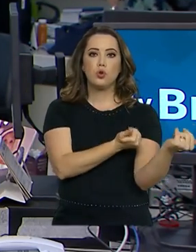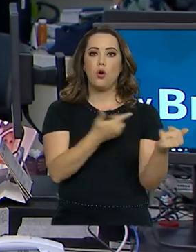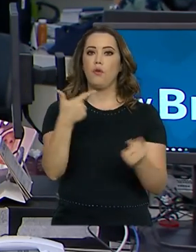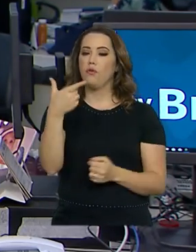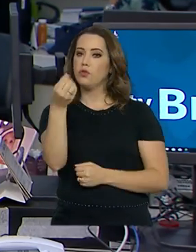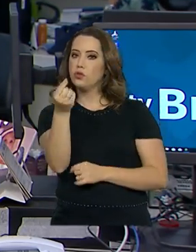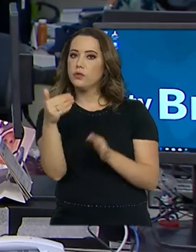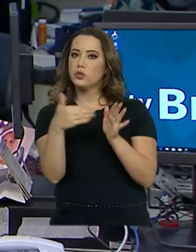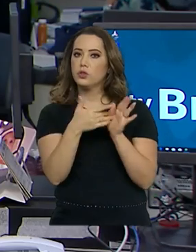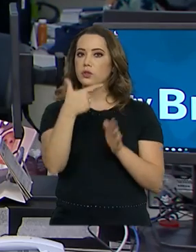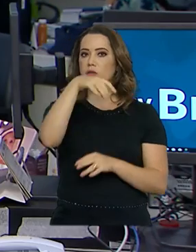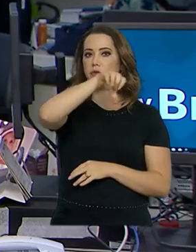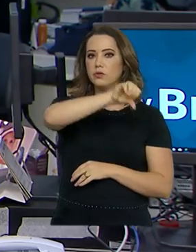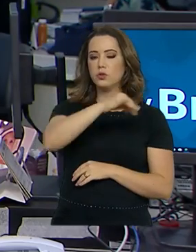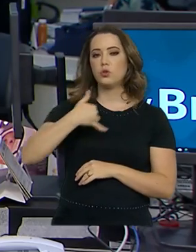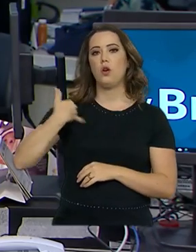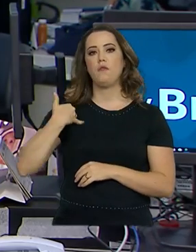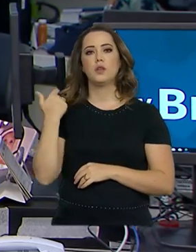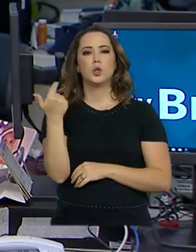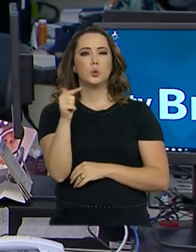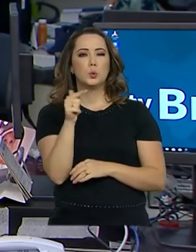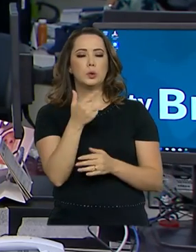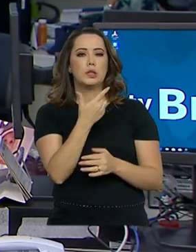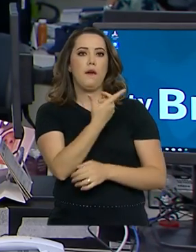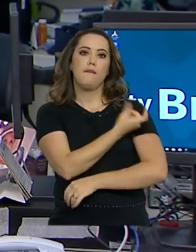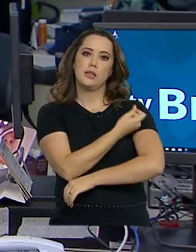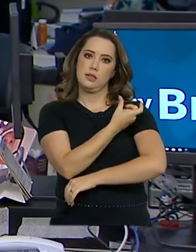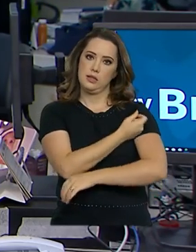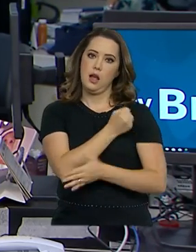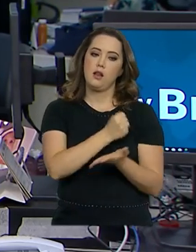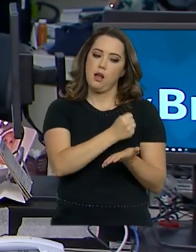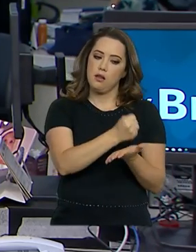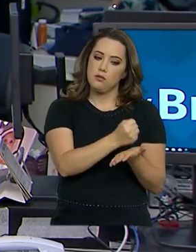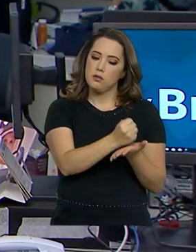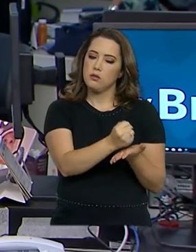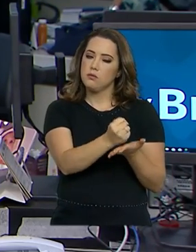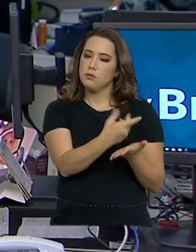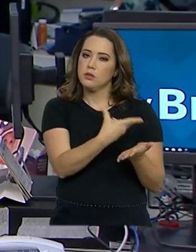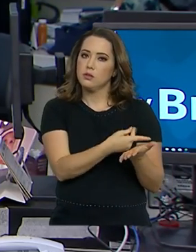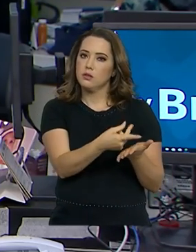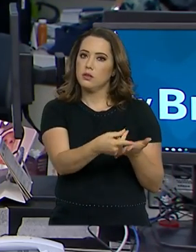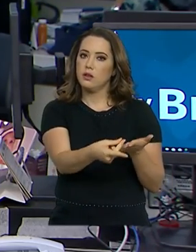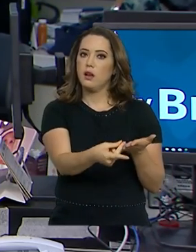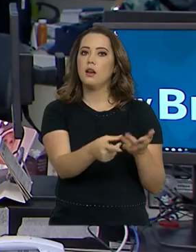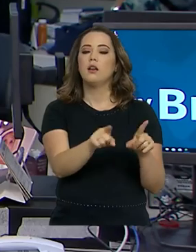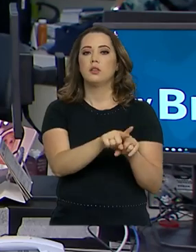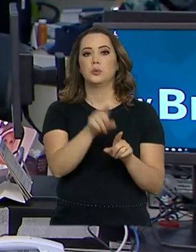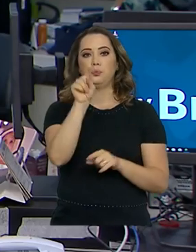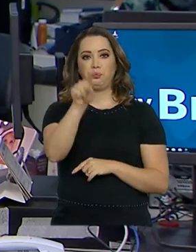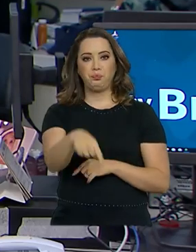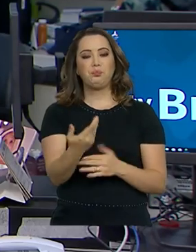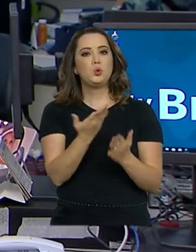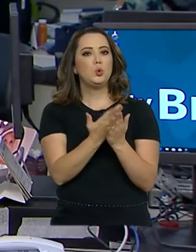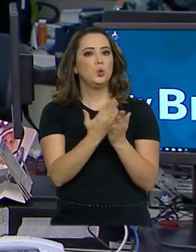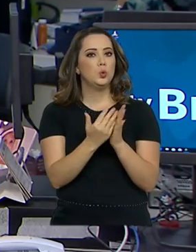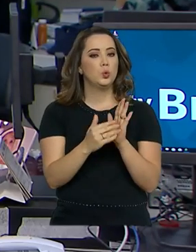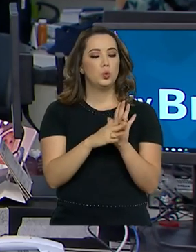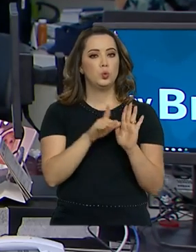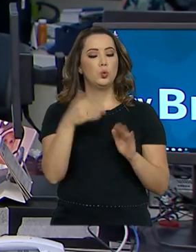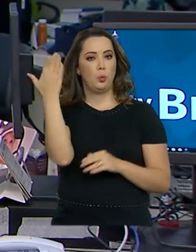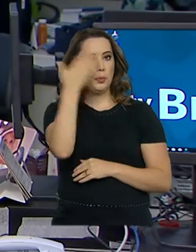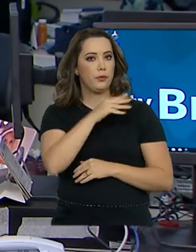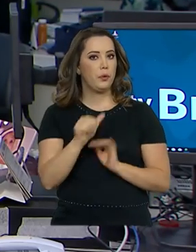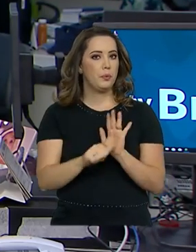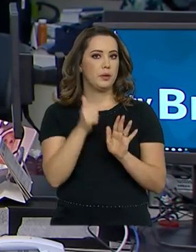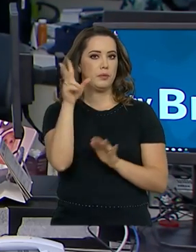20 a 29 anos que ainda não atualizaram a caderneta de vacinação um estudo internacional comprovou pela primeira vez a relação